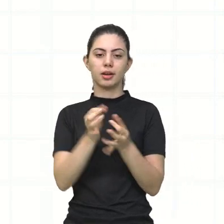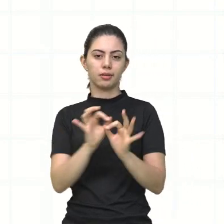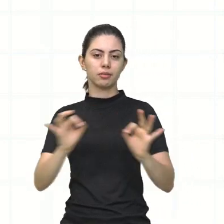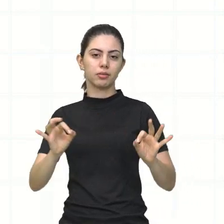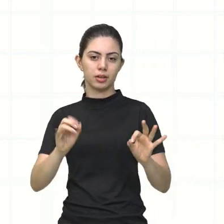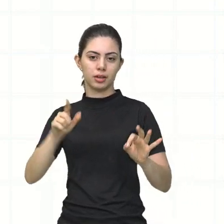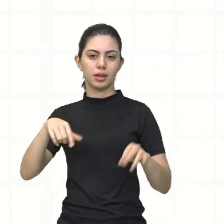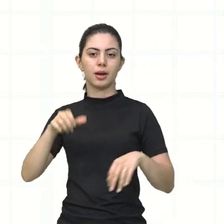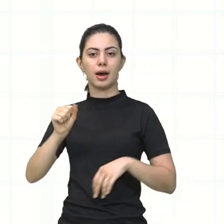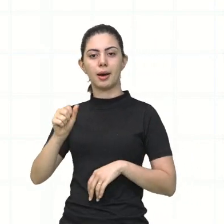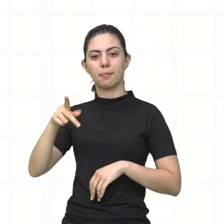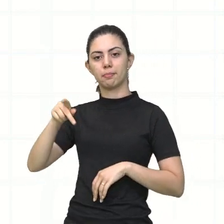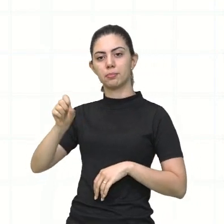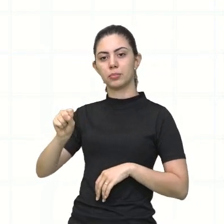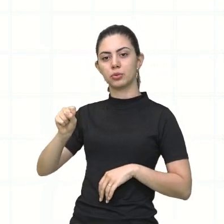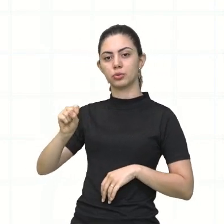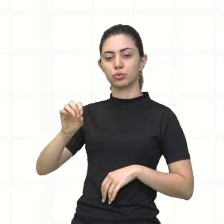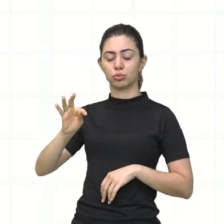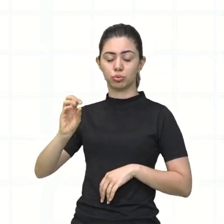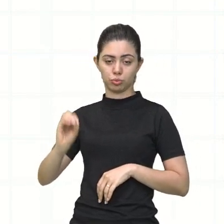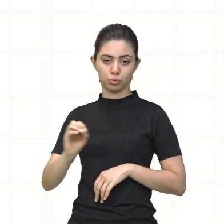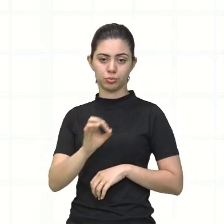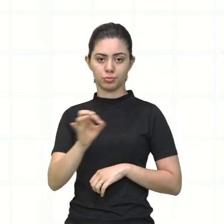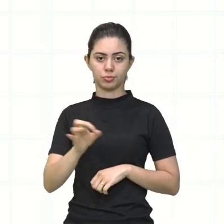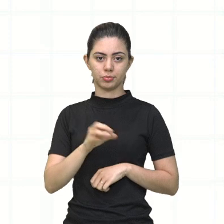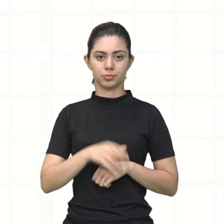de um aposto.